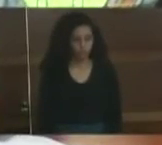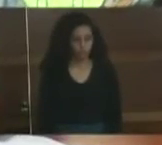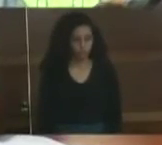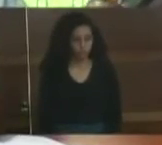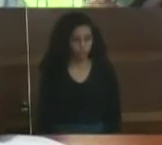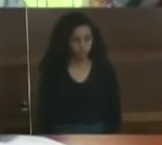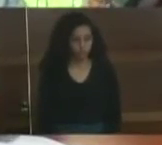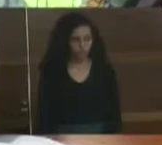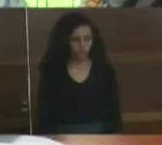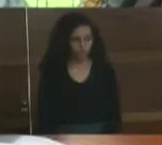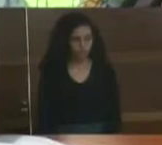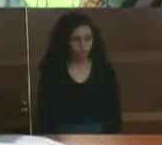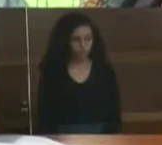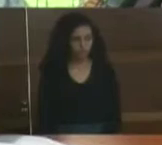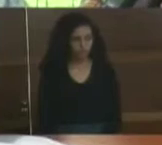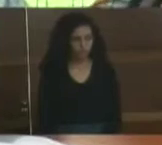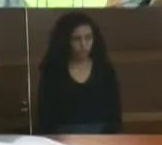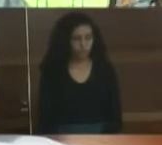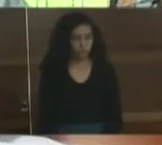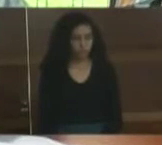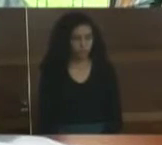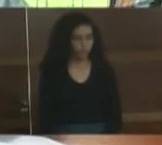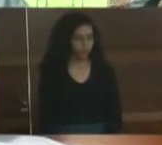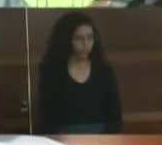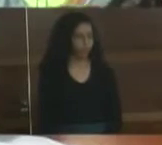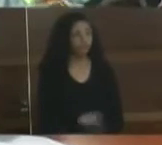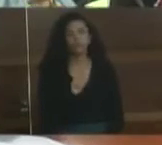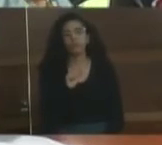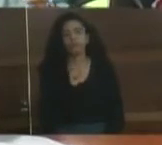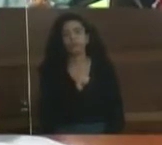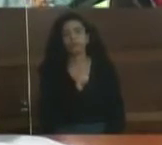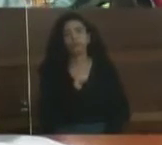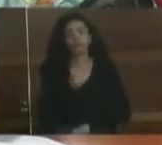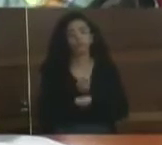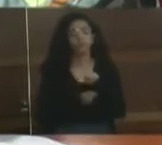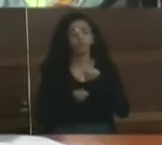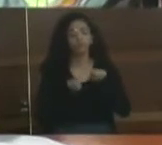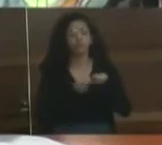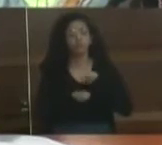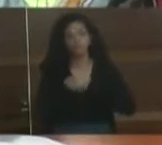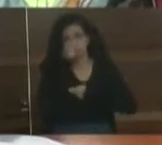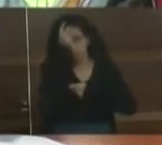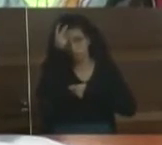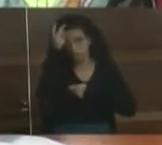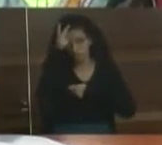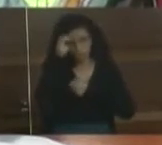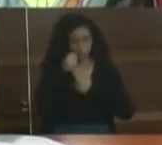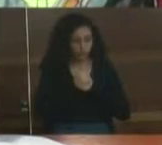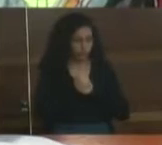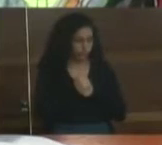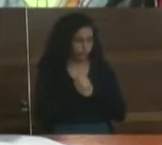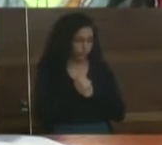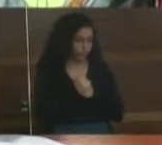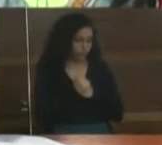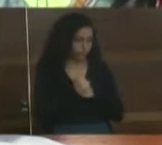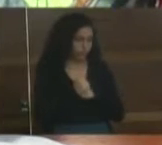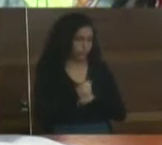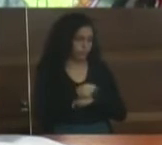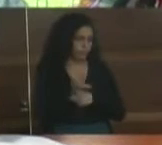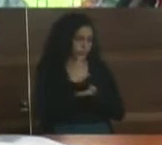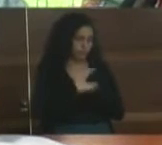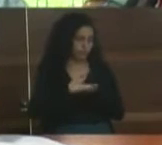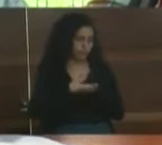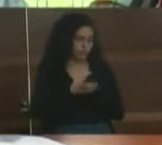e aí a composição da estrutura da administração municipal a execução orçamentária do